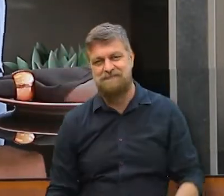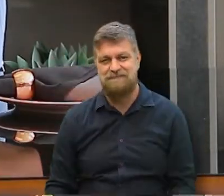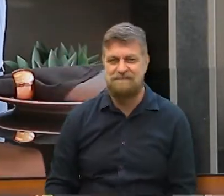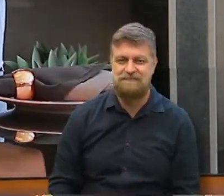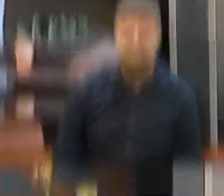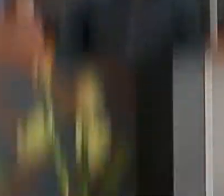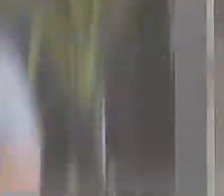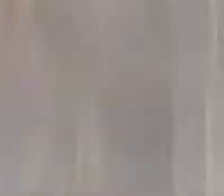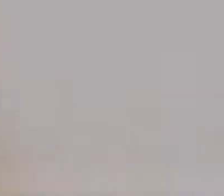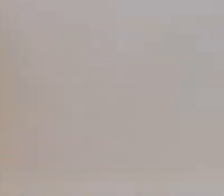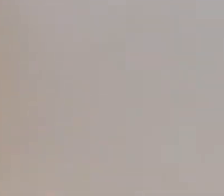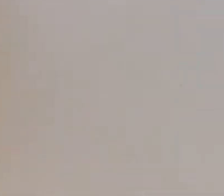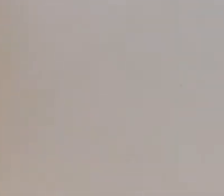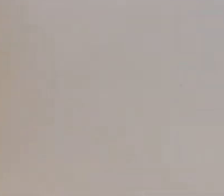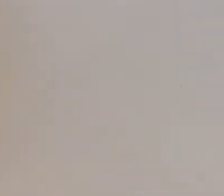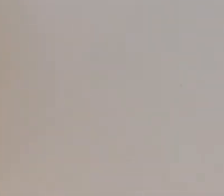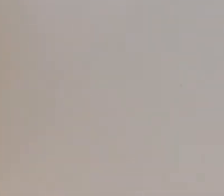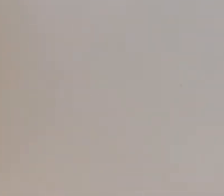nossa receita.